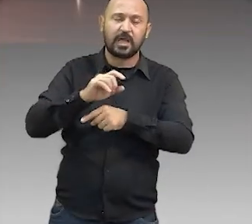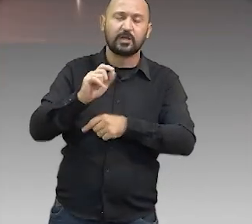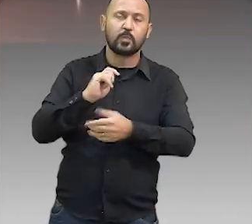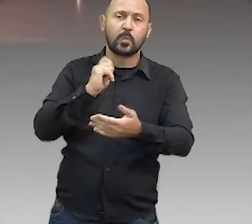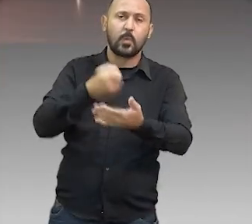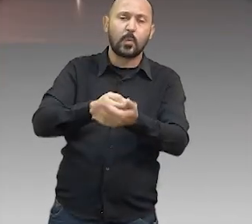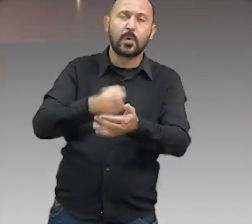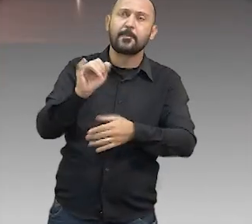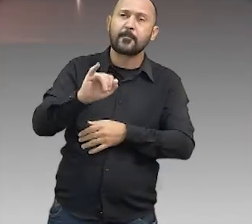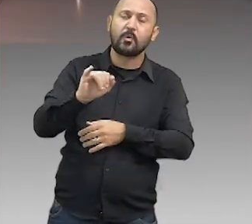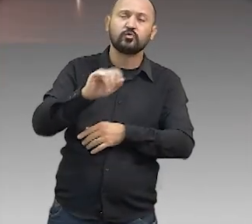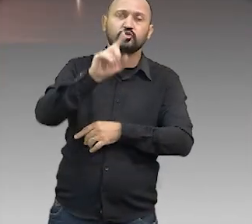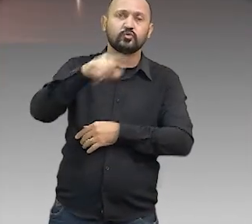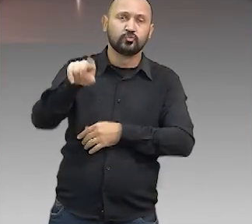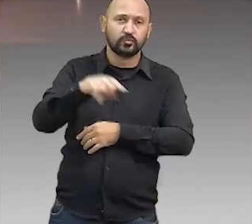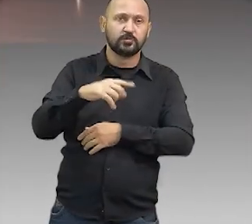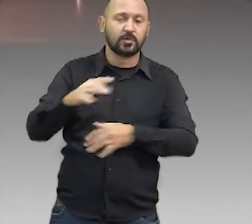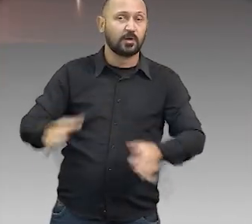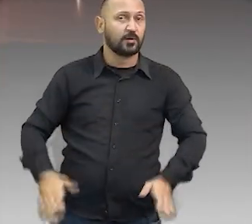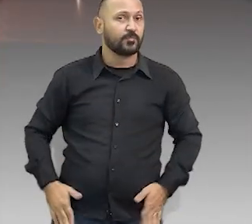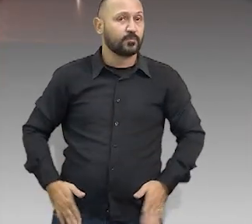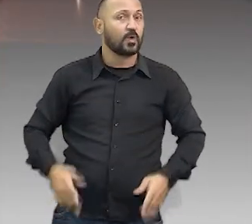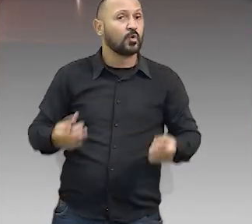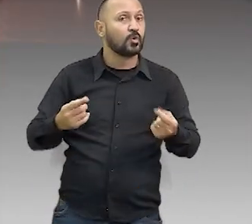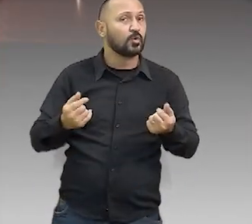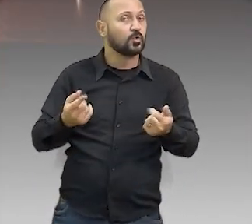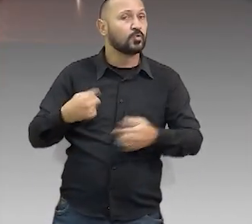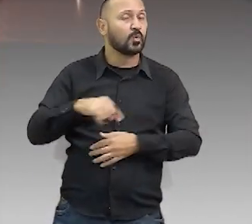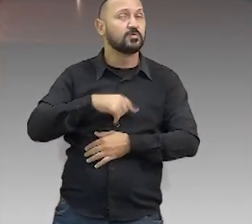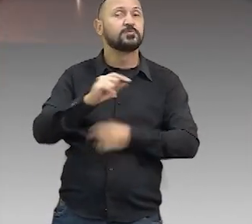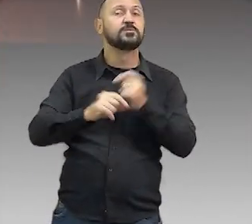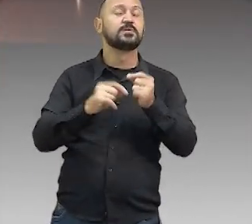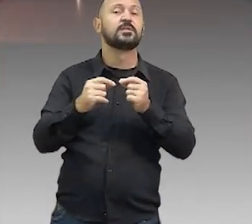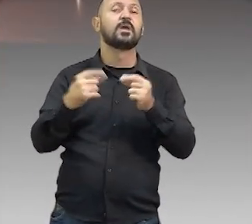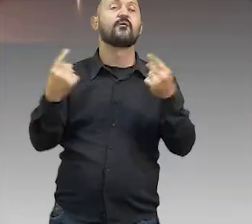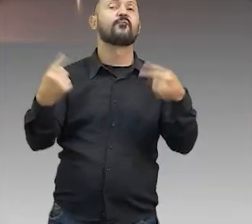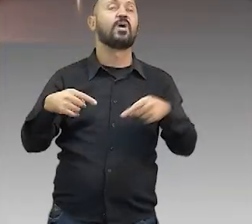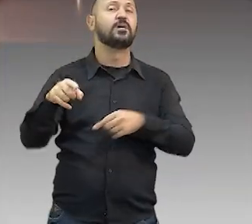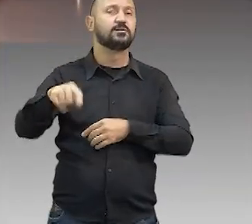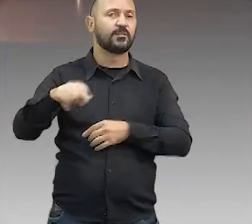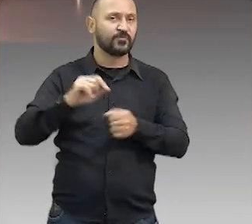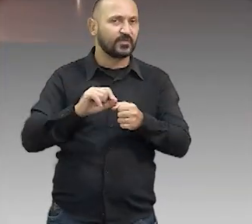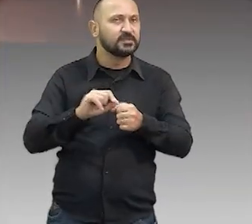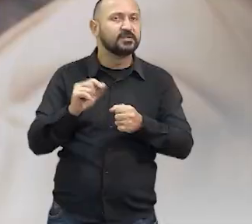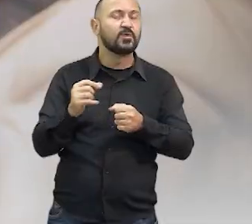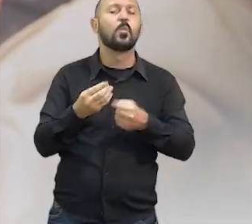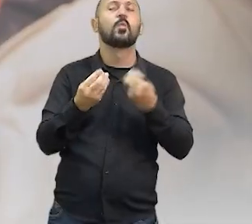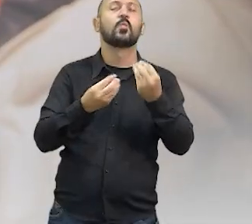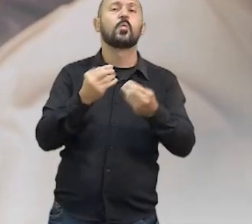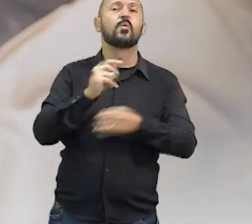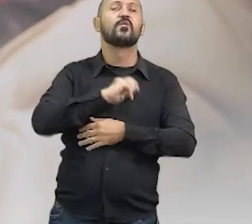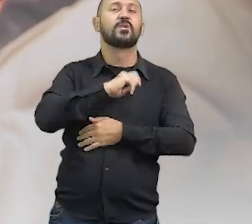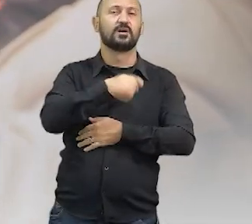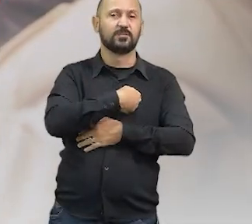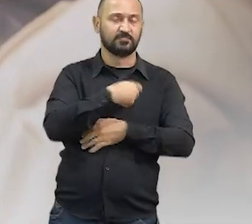Estado isenta de imposto, está saindo do nosso bolso. E a contrapartida? Quem que vê isso? Quem fiscaliza?